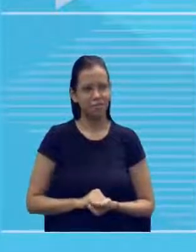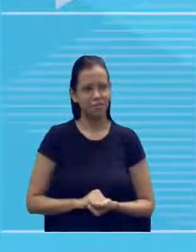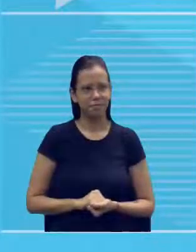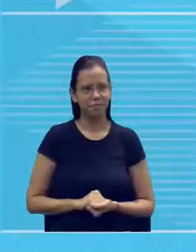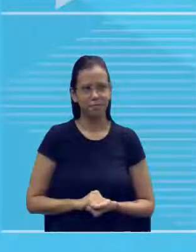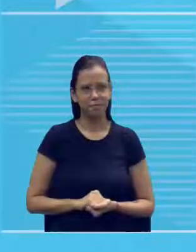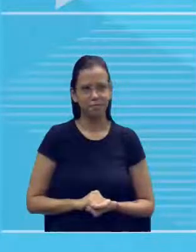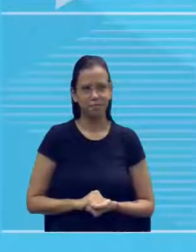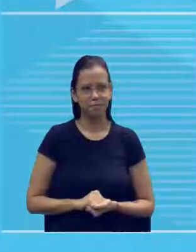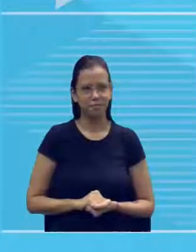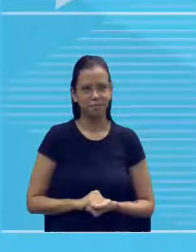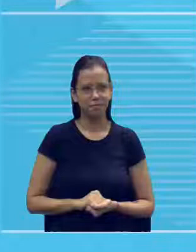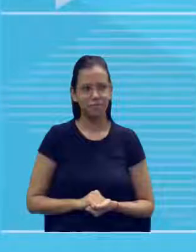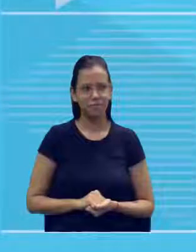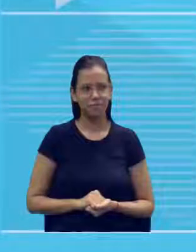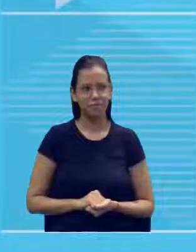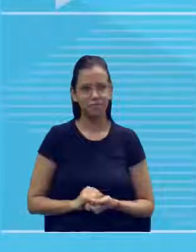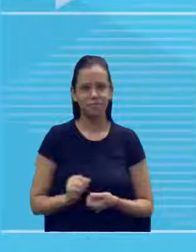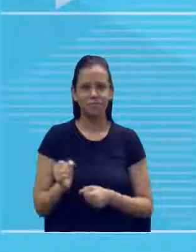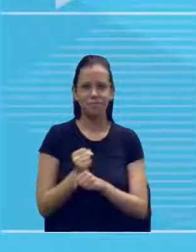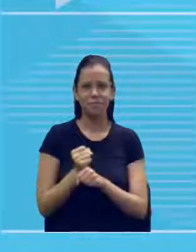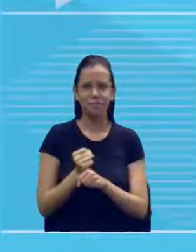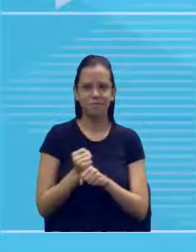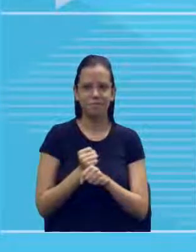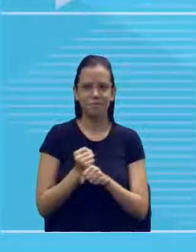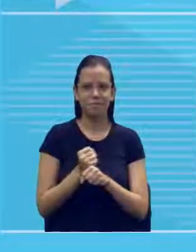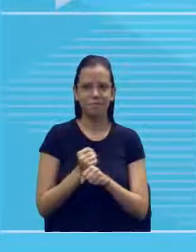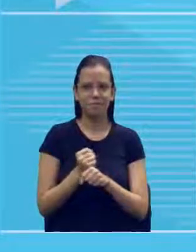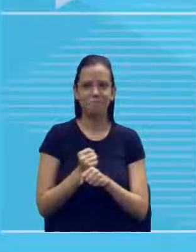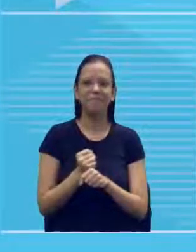Olha, gente, há 22 anos atrás,